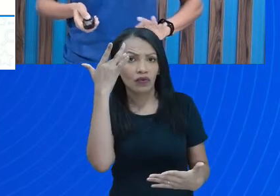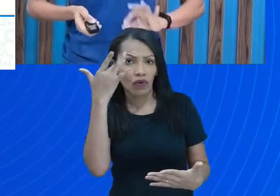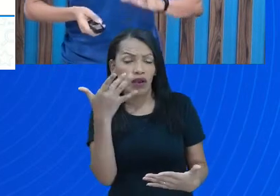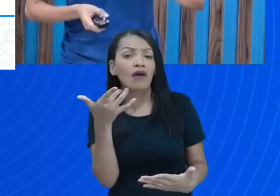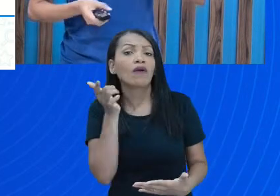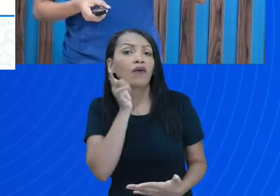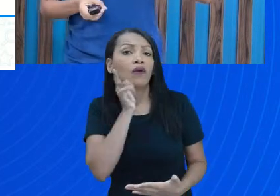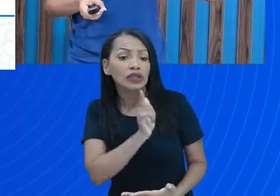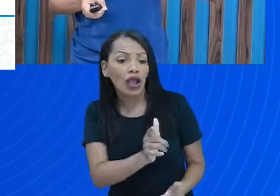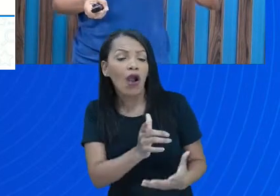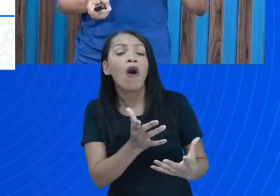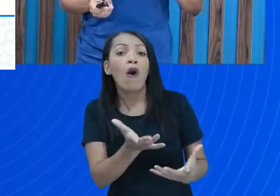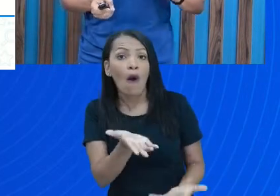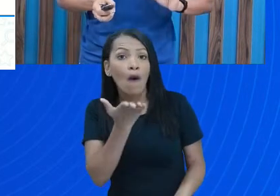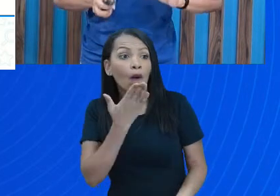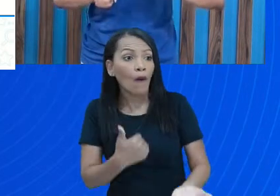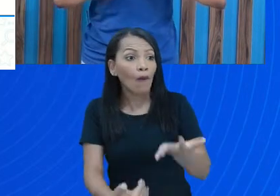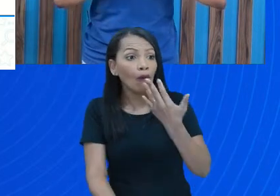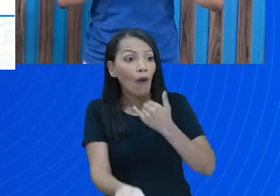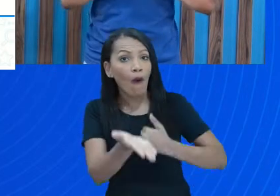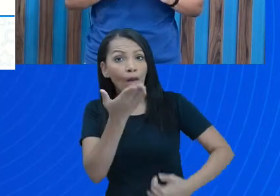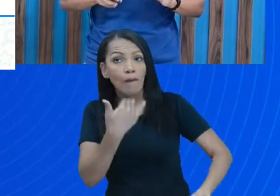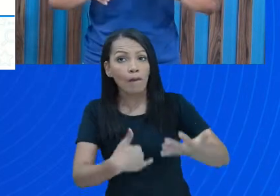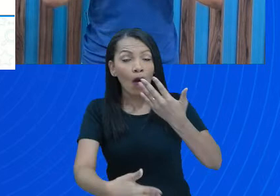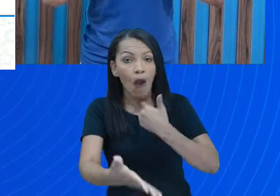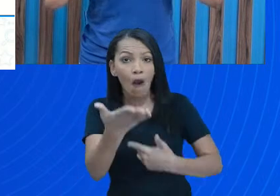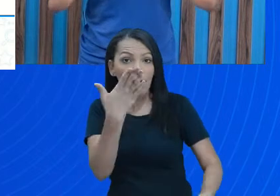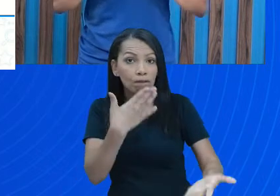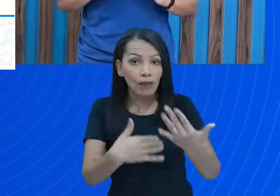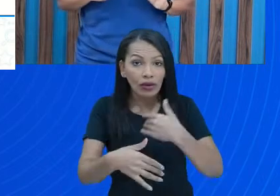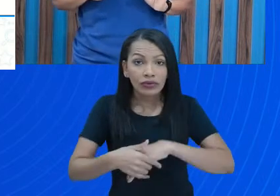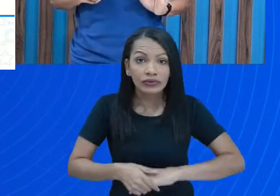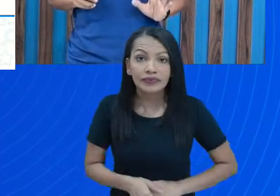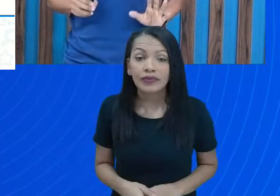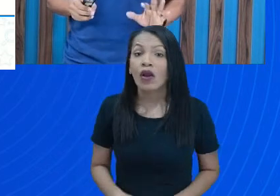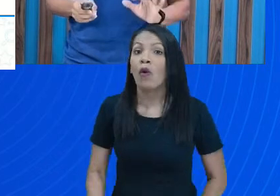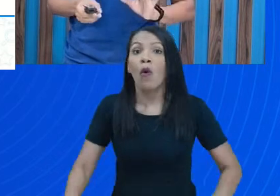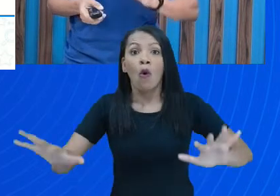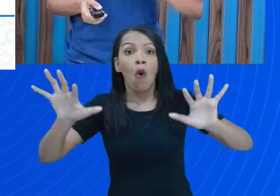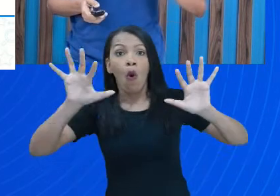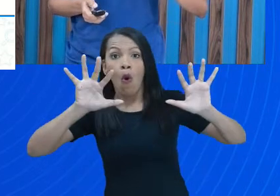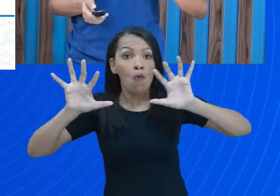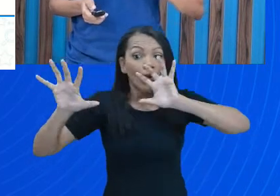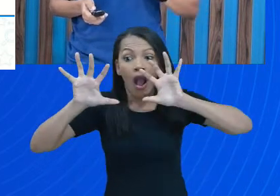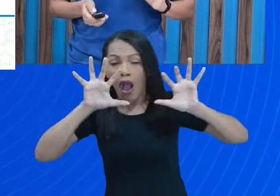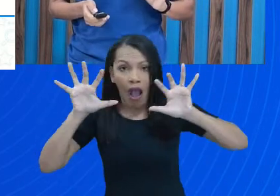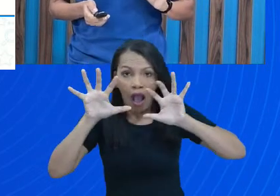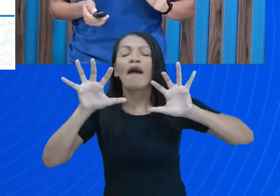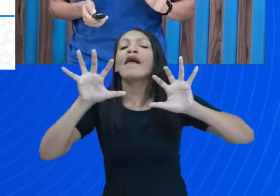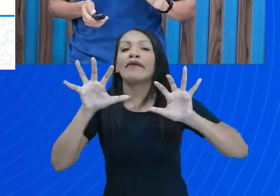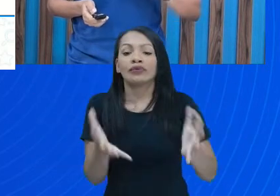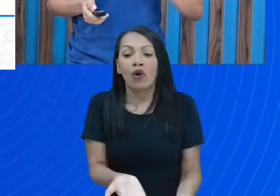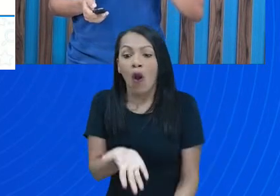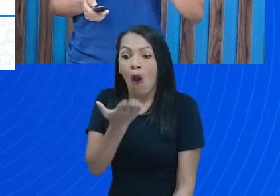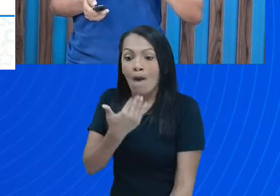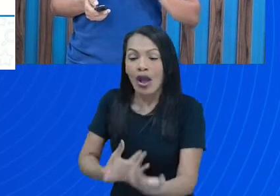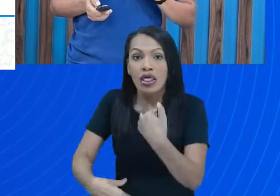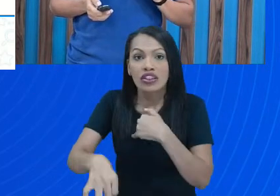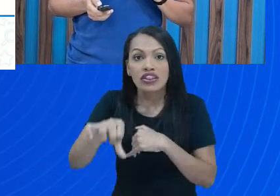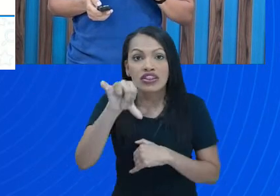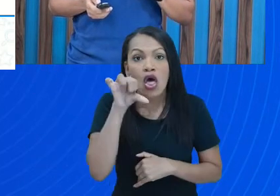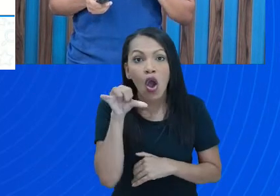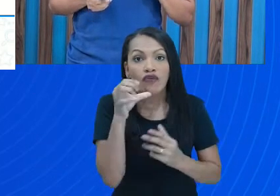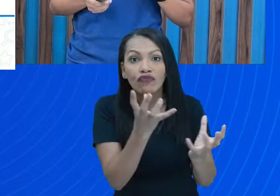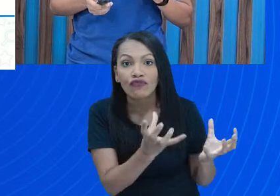tá certo? O monstro devorou 9 melancias de uma só vez. O